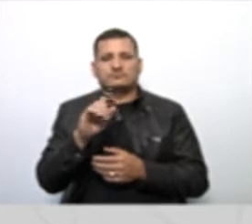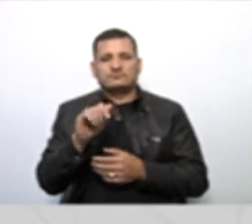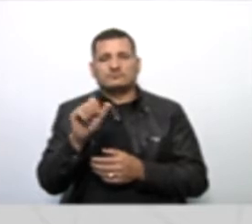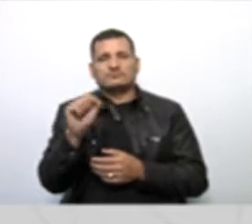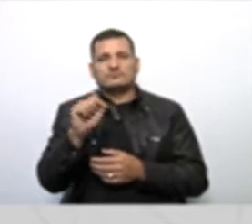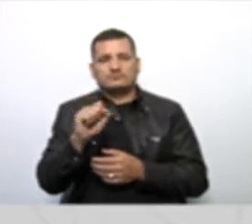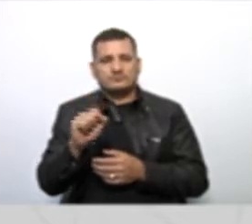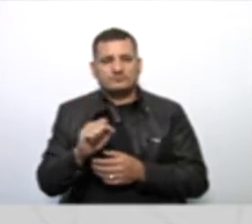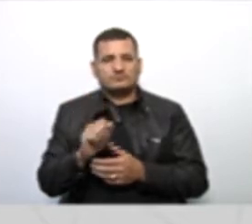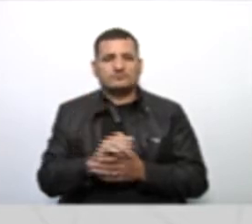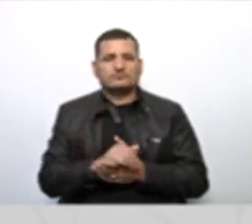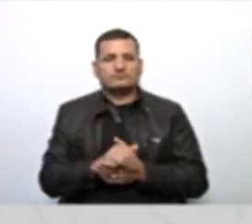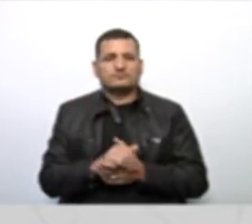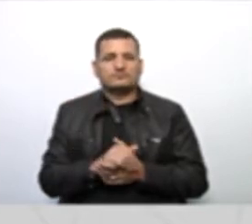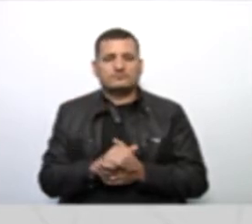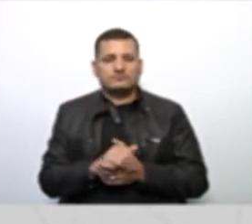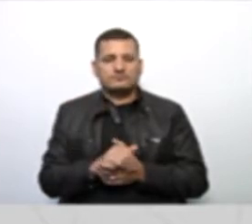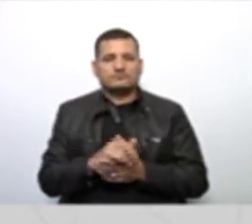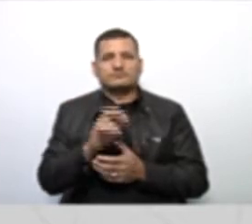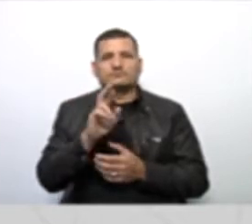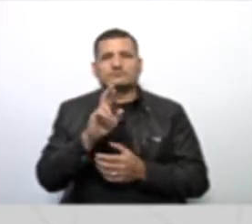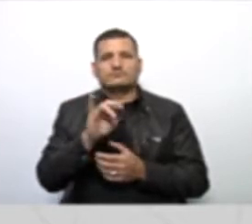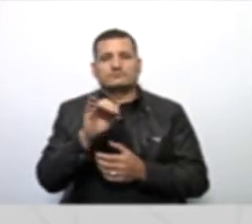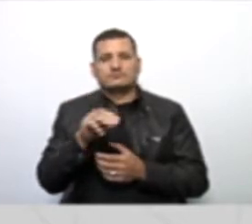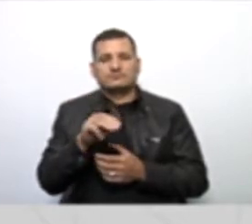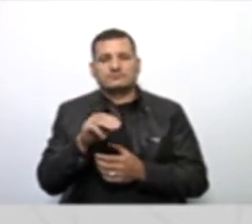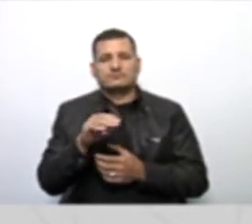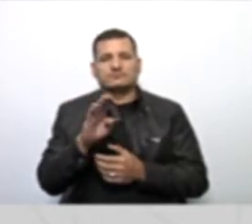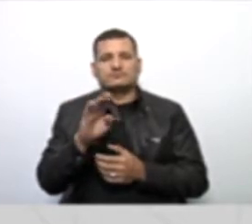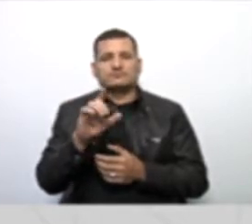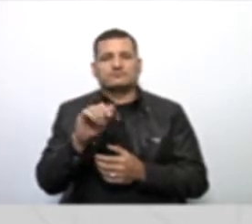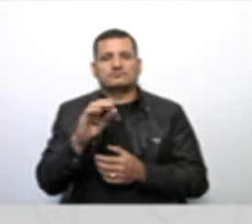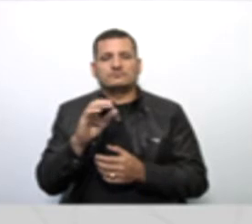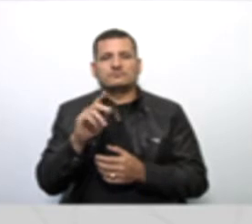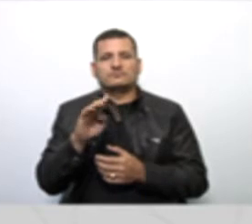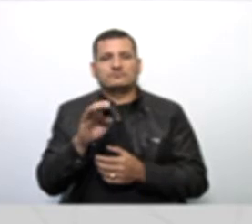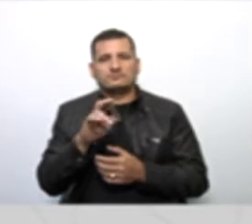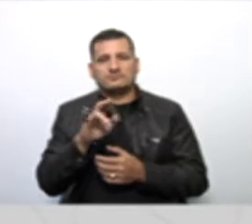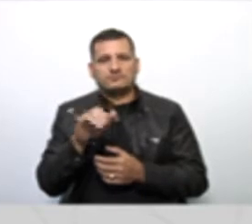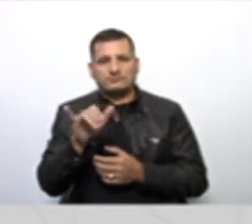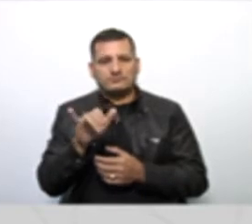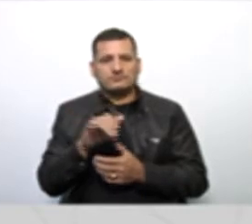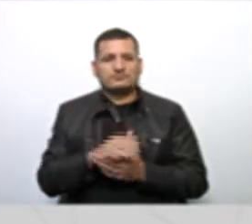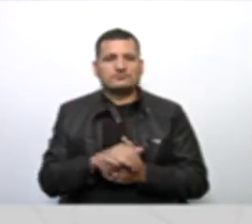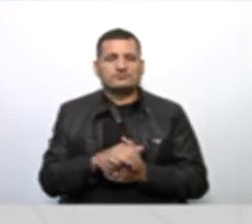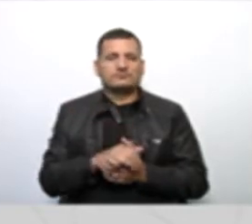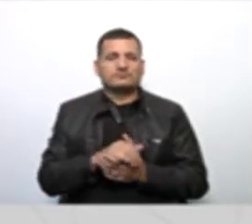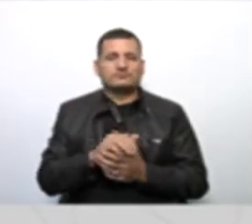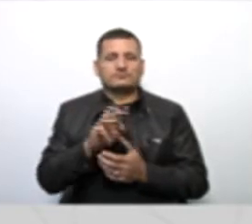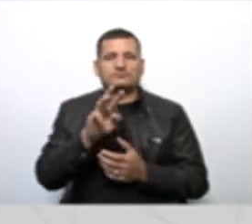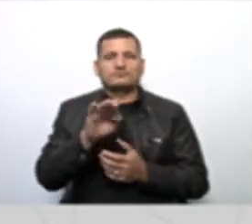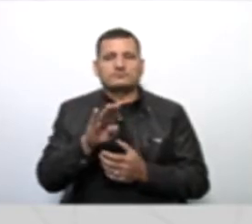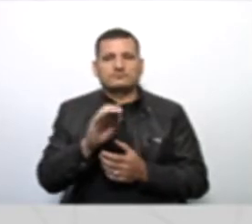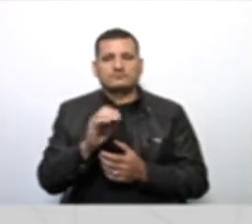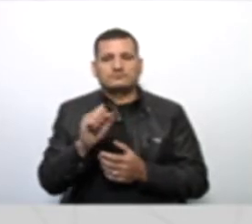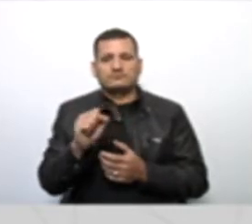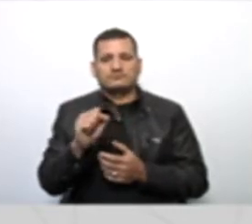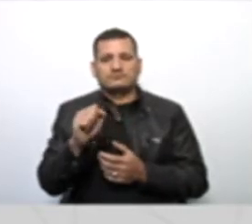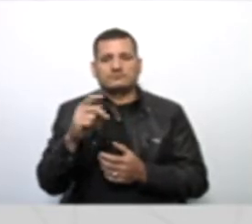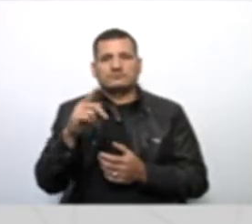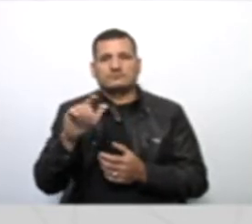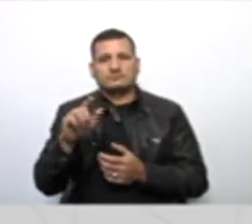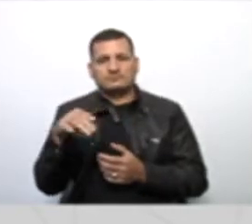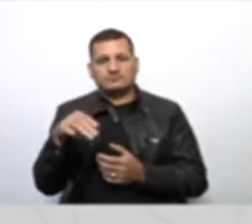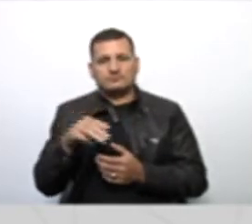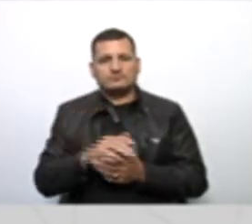Samsung. O RIM, BlackBerry. O WebOS da Pal. Esse aqui